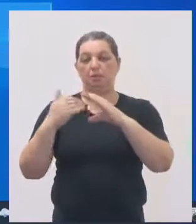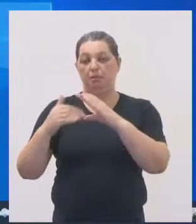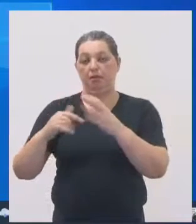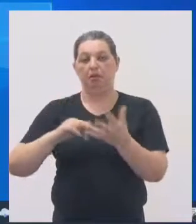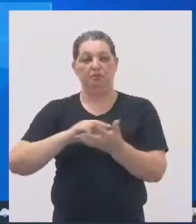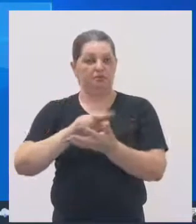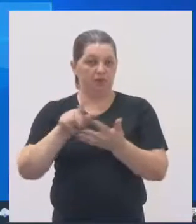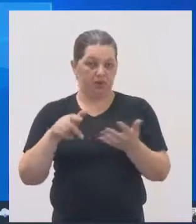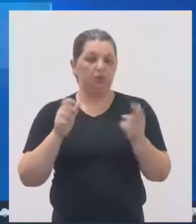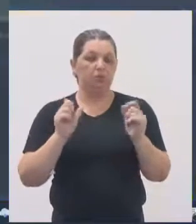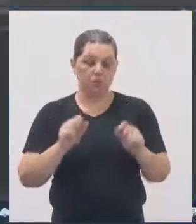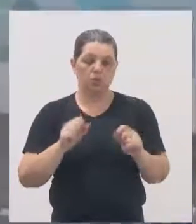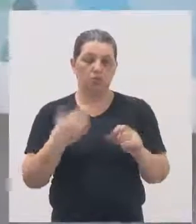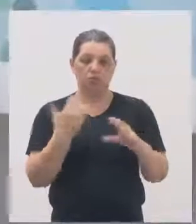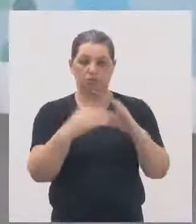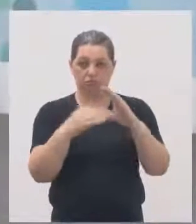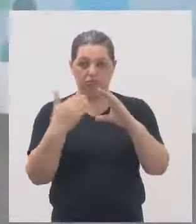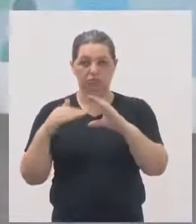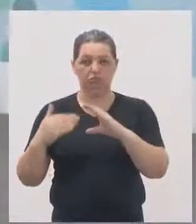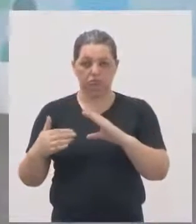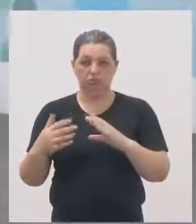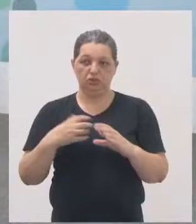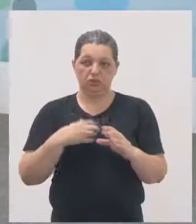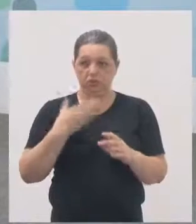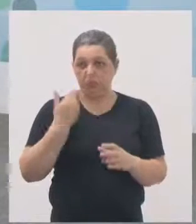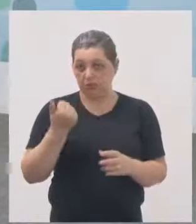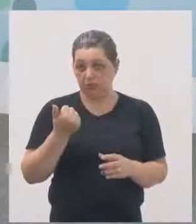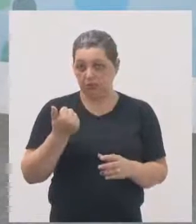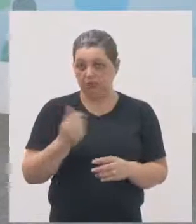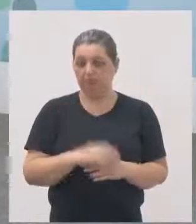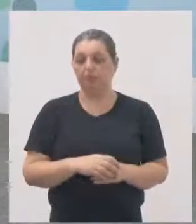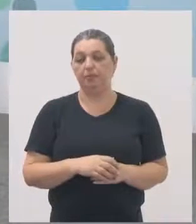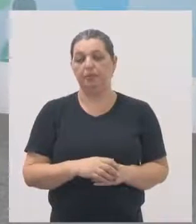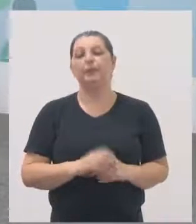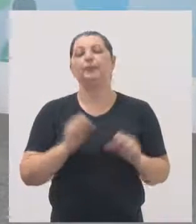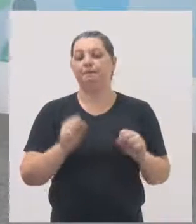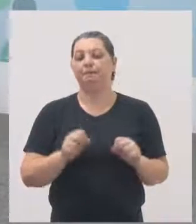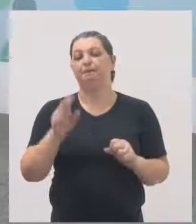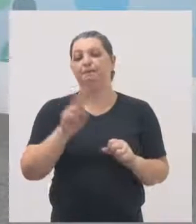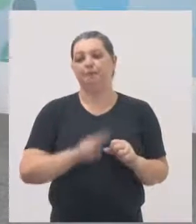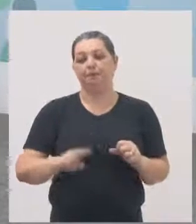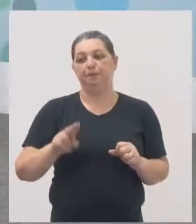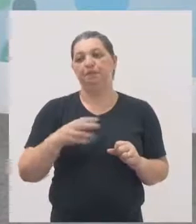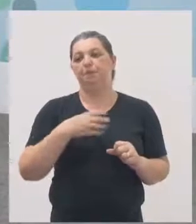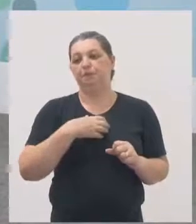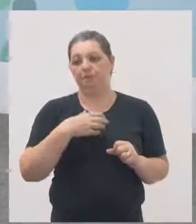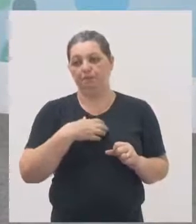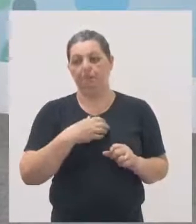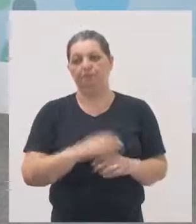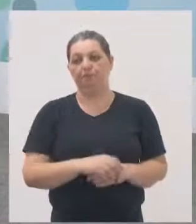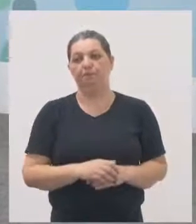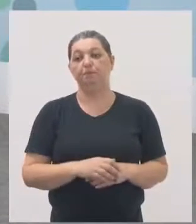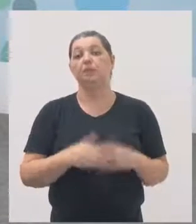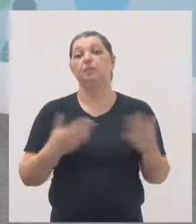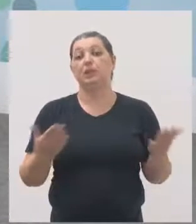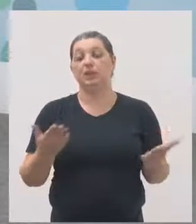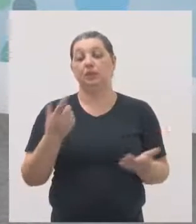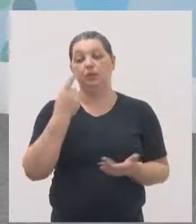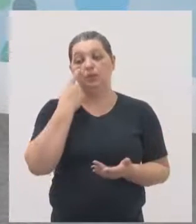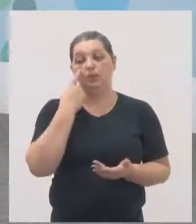pode encaminhar da forma que você achar melhor. Aí você pode utilizar da forma... Giovanni, olha,